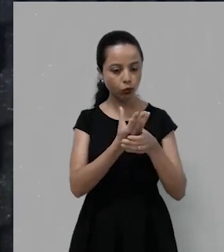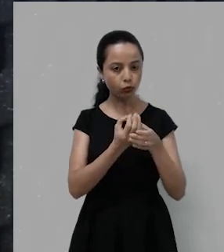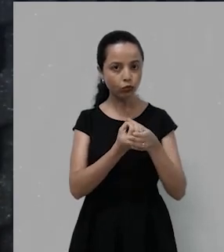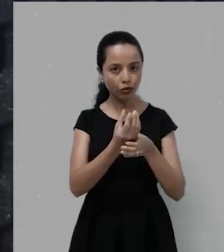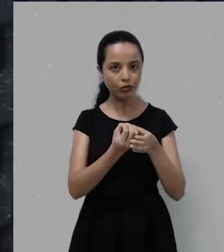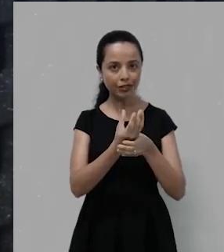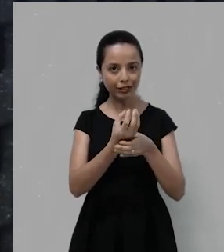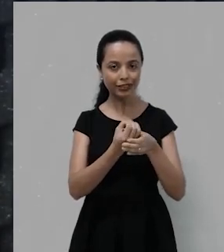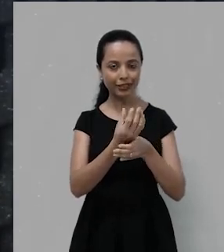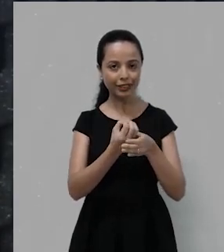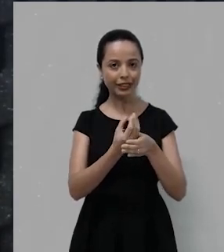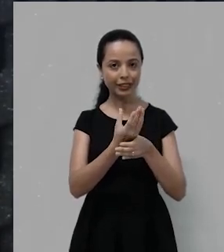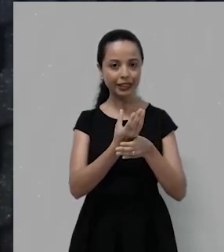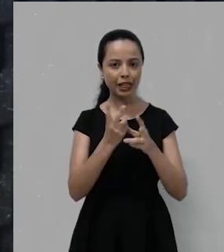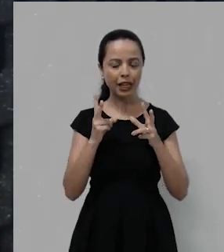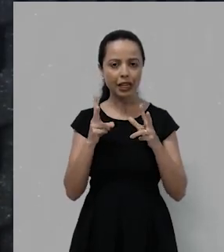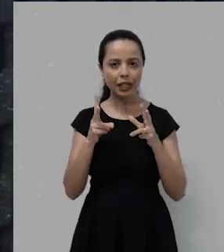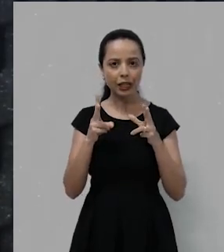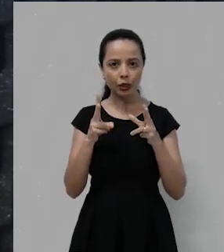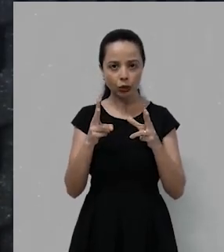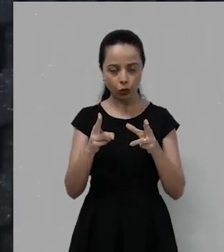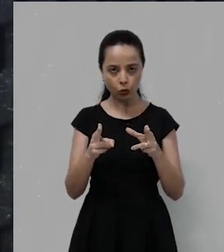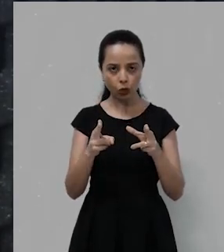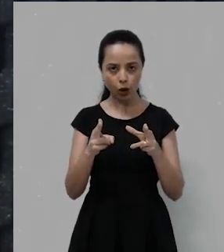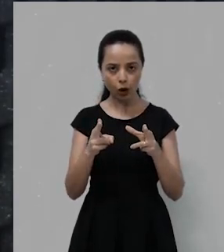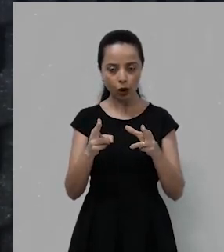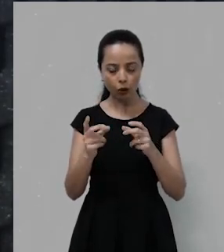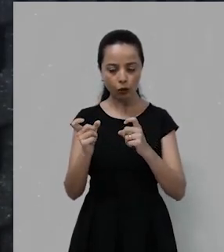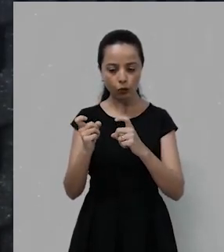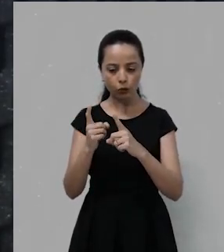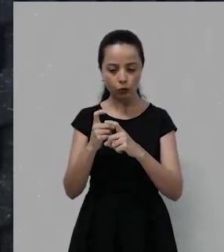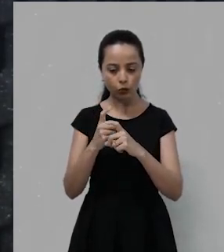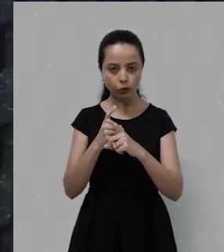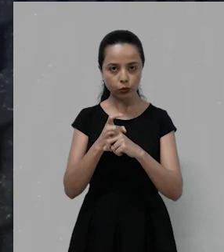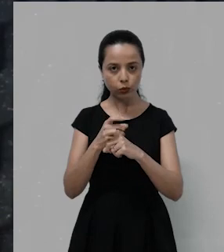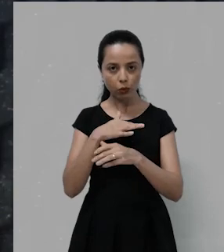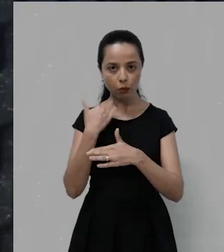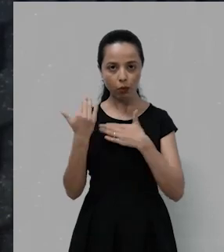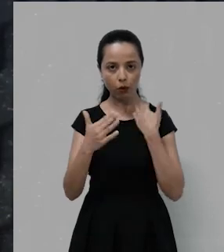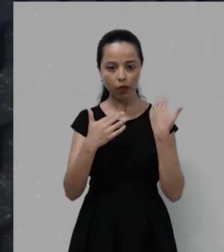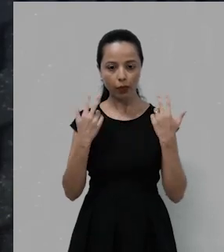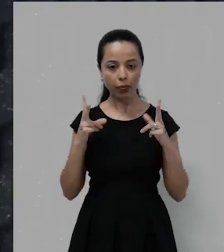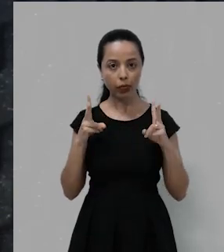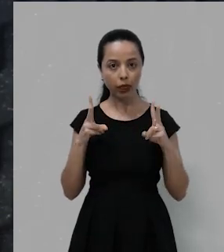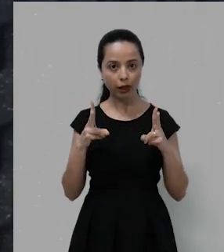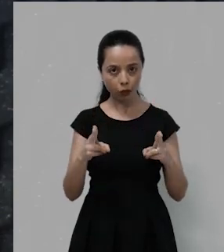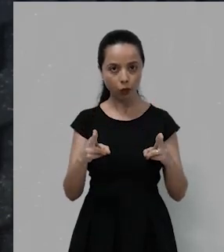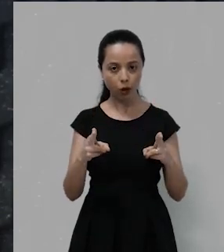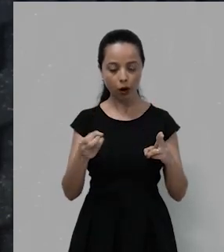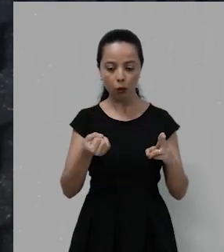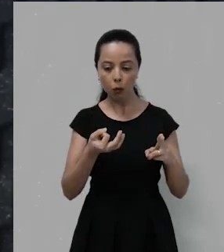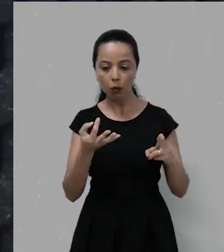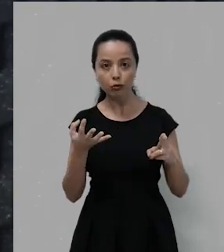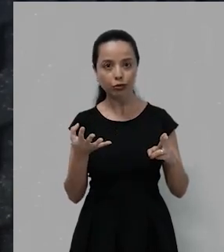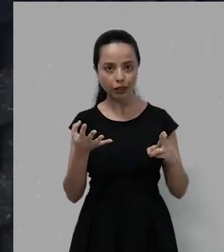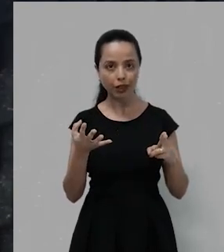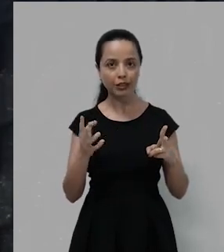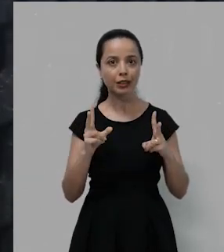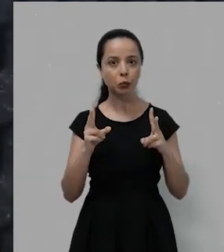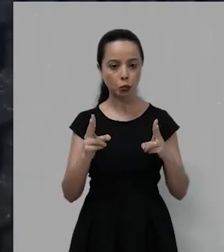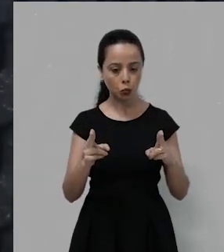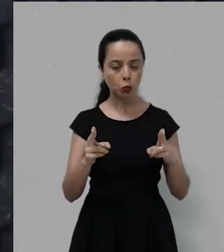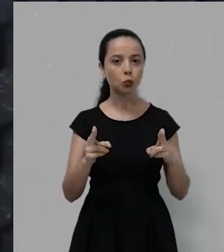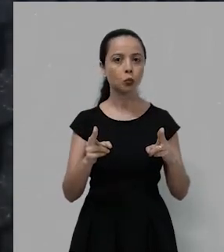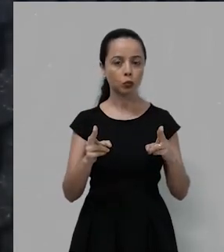é praticamente igual ao número de indivíduos que está morrendo na população. Então, o número da população vai ficar